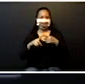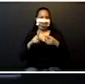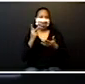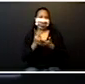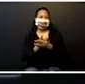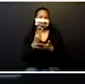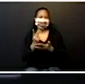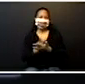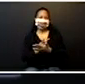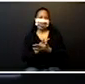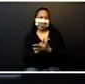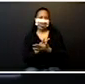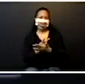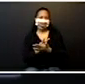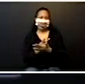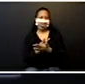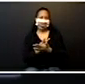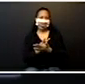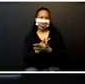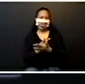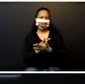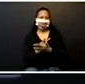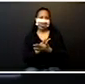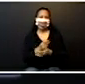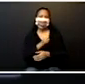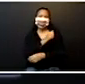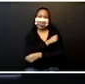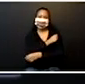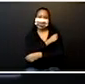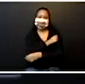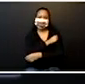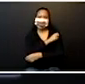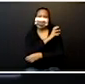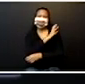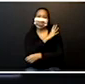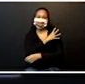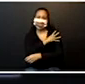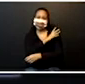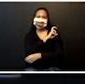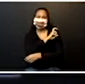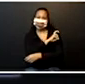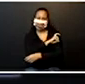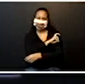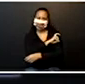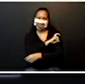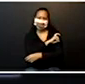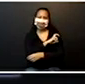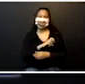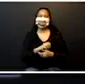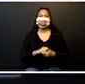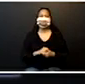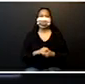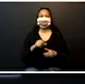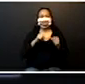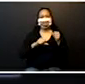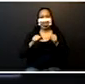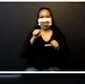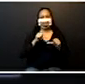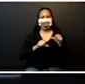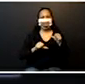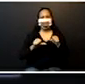recorrente, até nos meninos do 5º ano, no 4º ano, vocês não pensem que seria diferente, que é a troca ali,